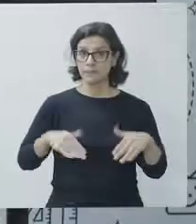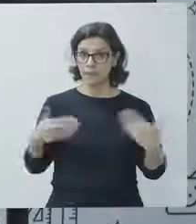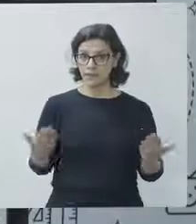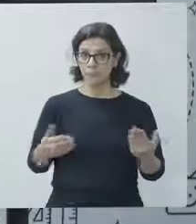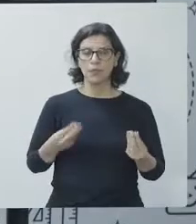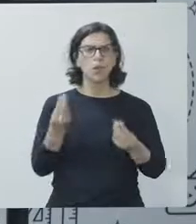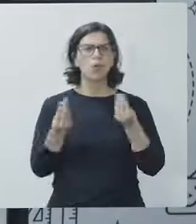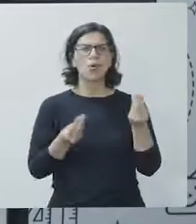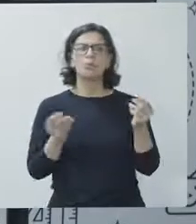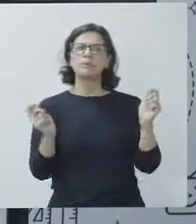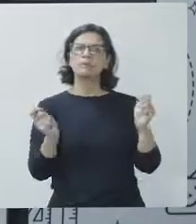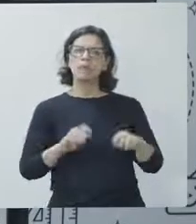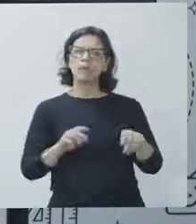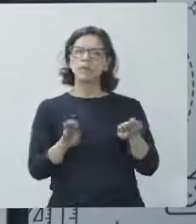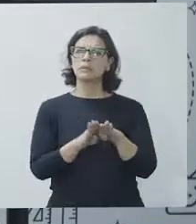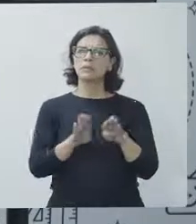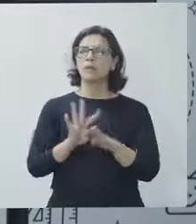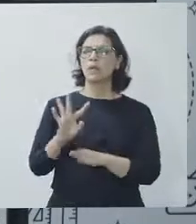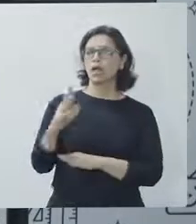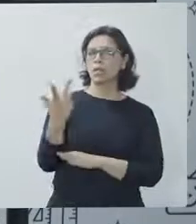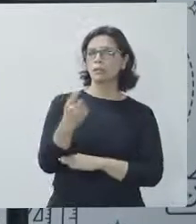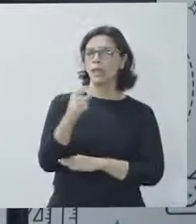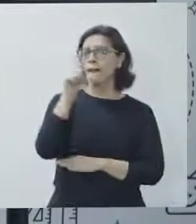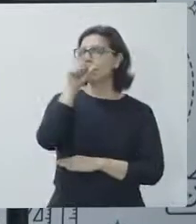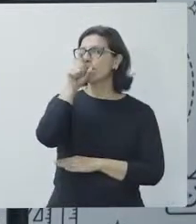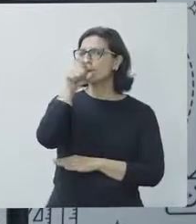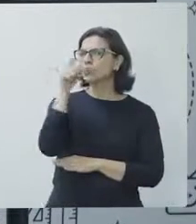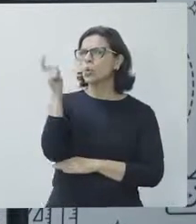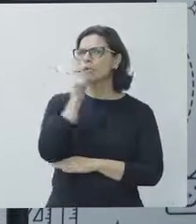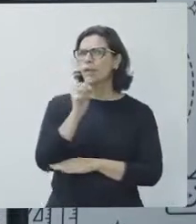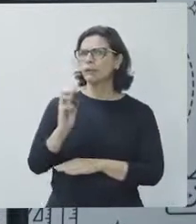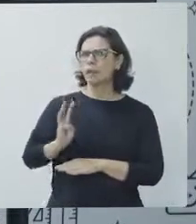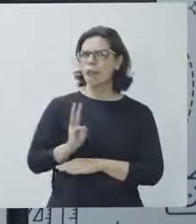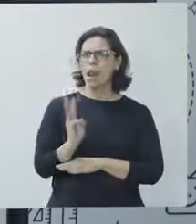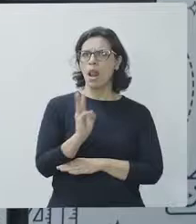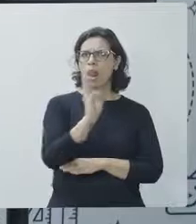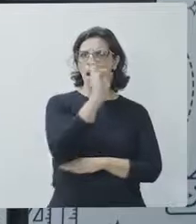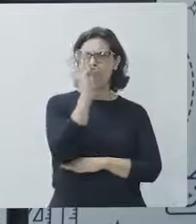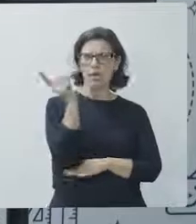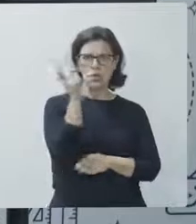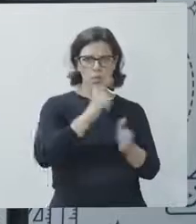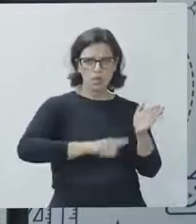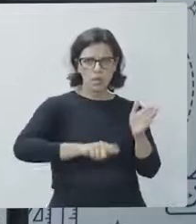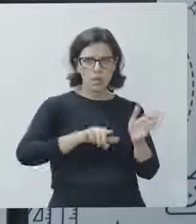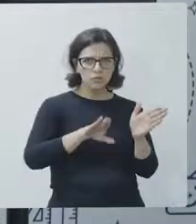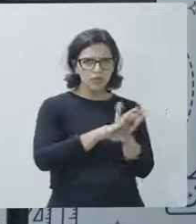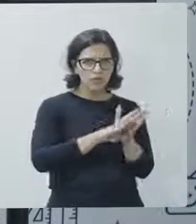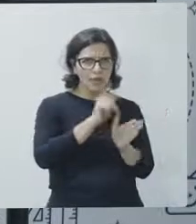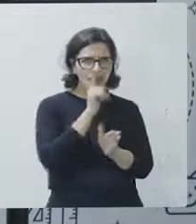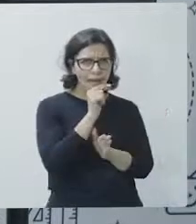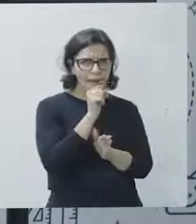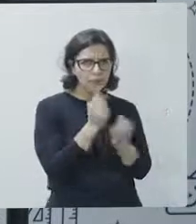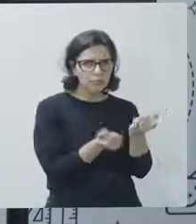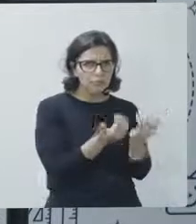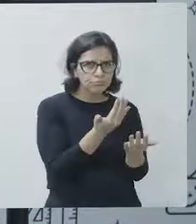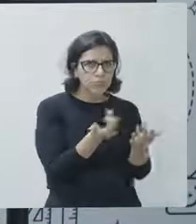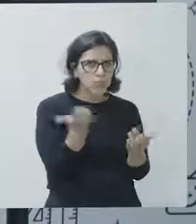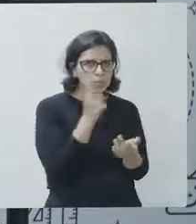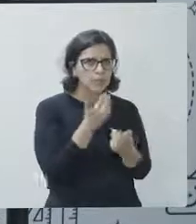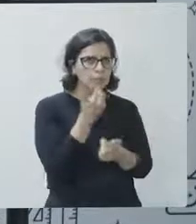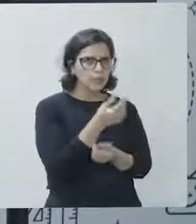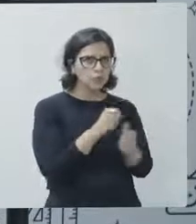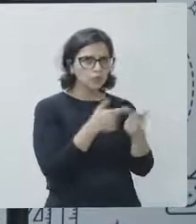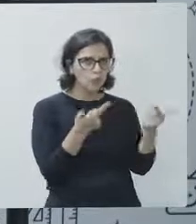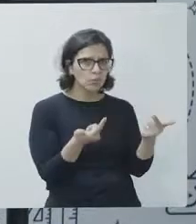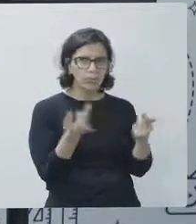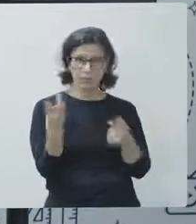Então, como isso poderia se dar? Como essas bruxas poderiam chegar? Será que vão chegar essas três bruxas lá no final? Será que